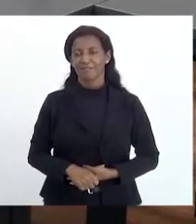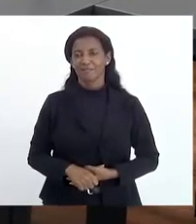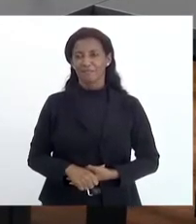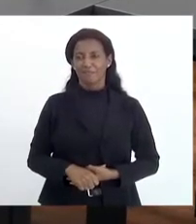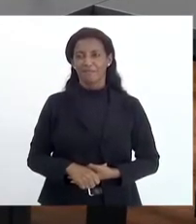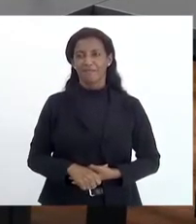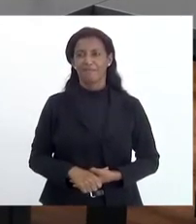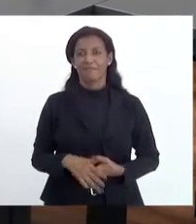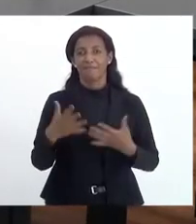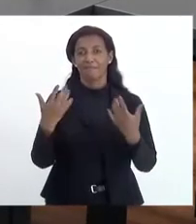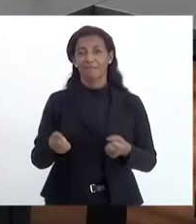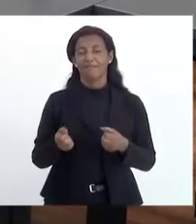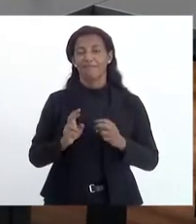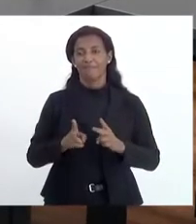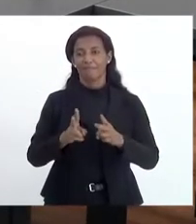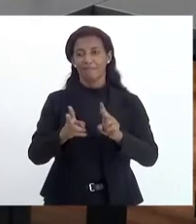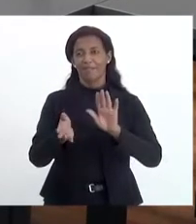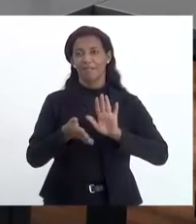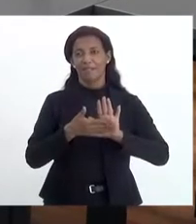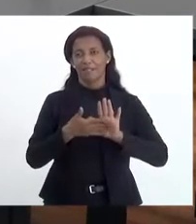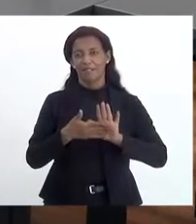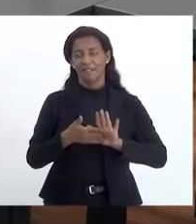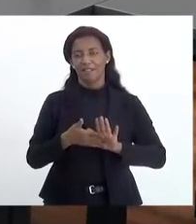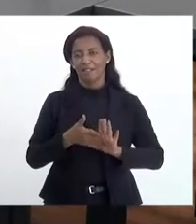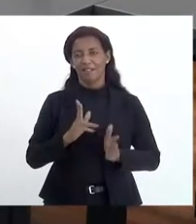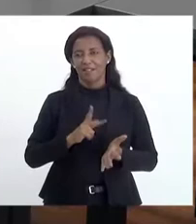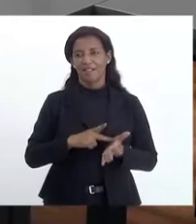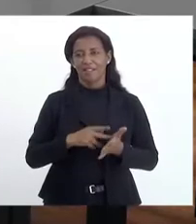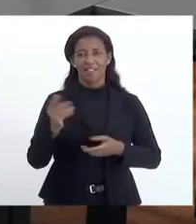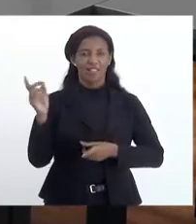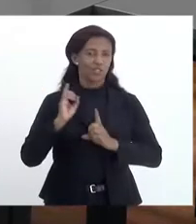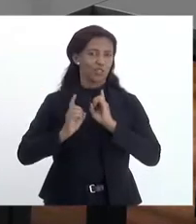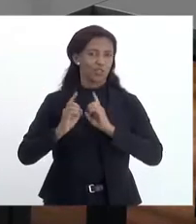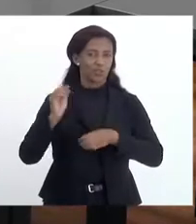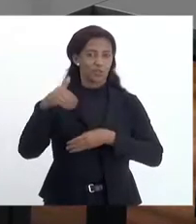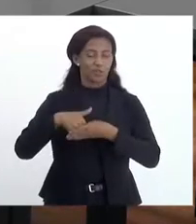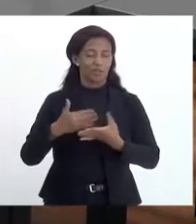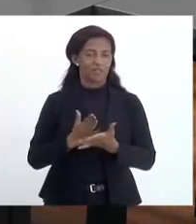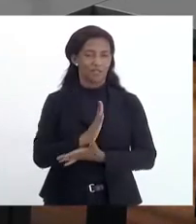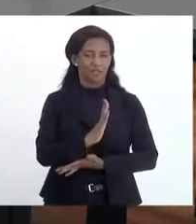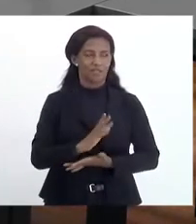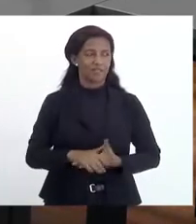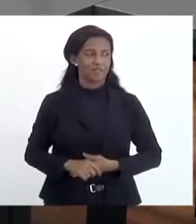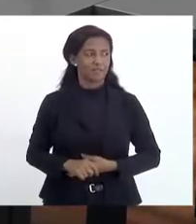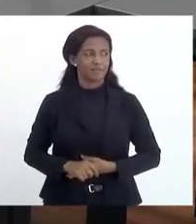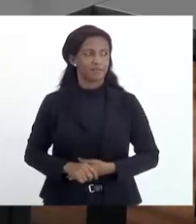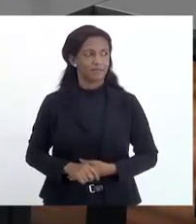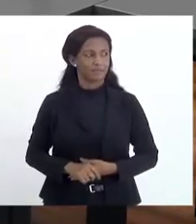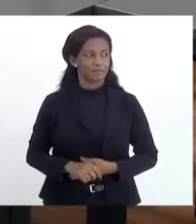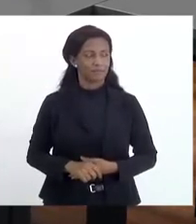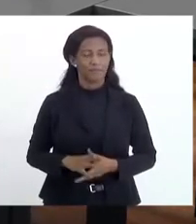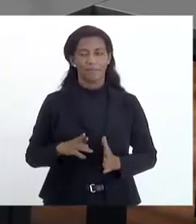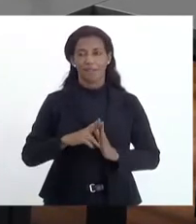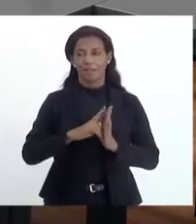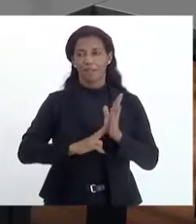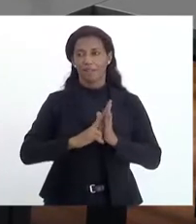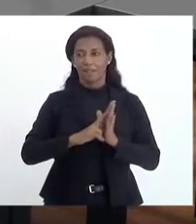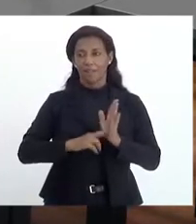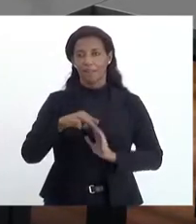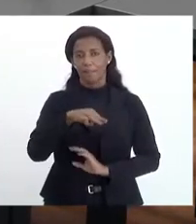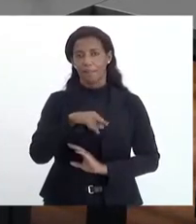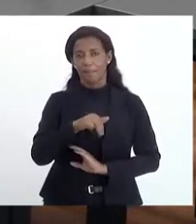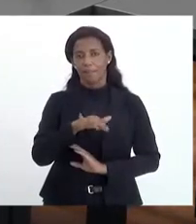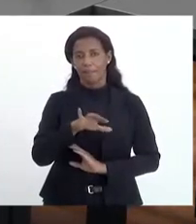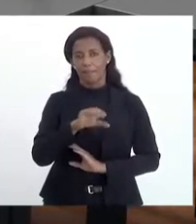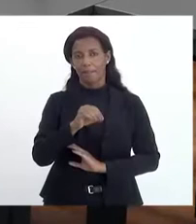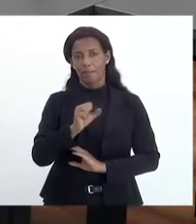Vamos em frente, presidente. Parecer pela juridicidade em discussão e votação aprovado. Relator deputado Marcos Miller.